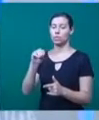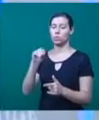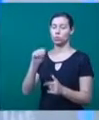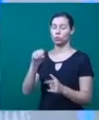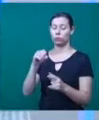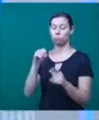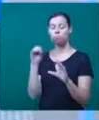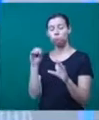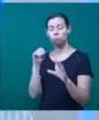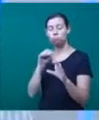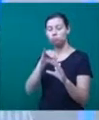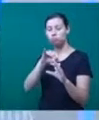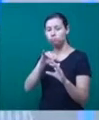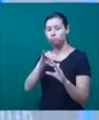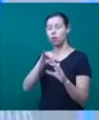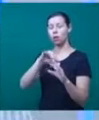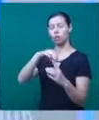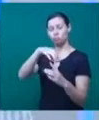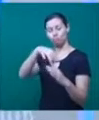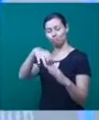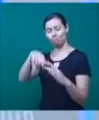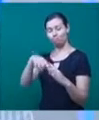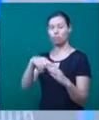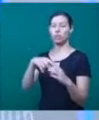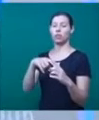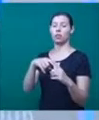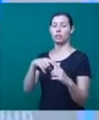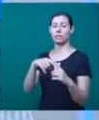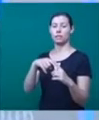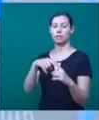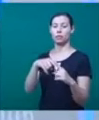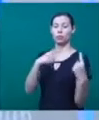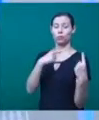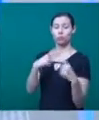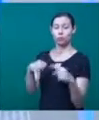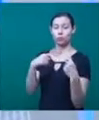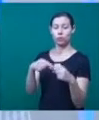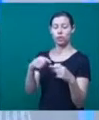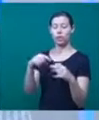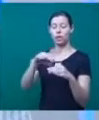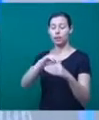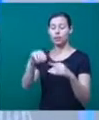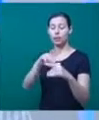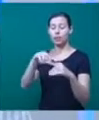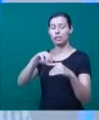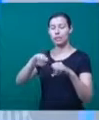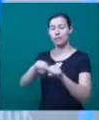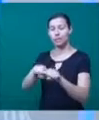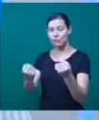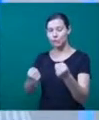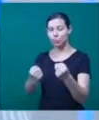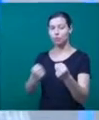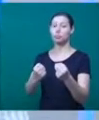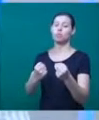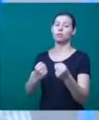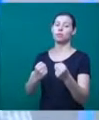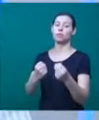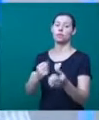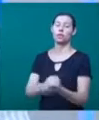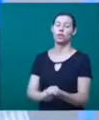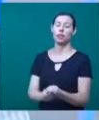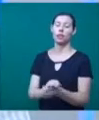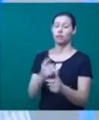imunológico, inicialmente por linfócitos T, começa a agredir a mielina, né, destruir essa proteína. Depois que ele começa, ele